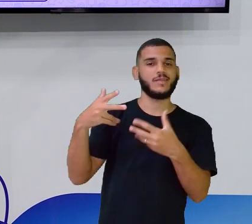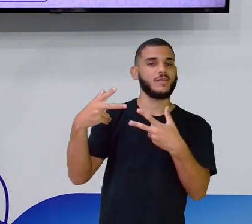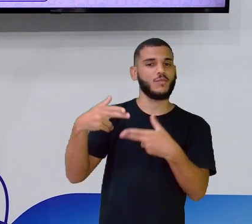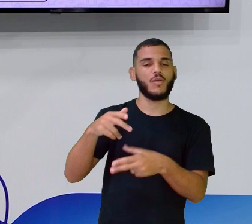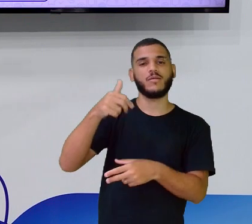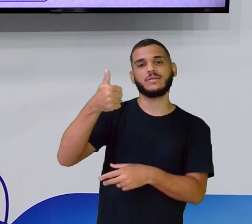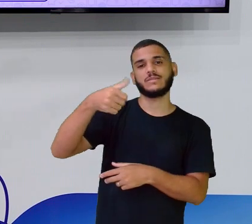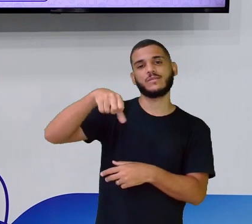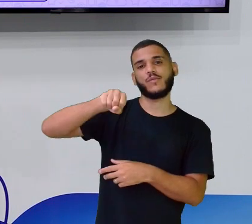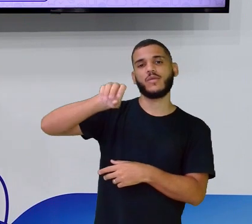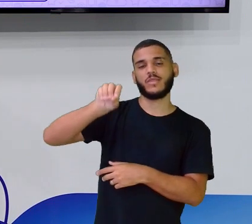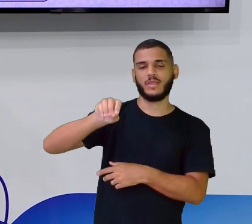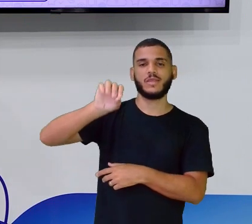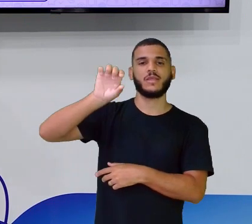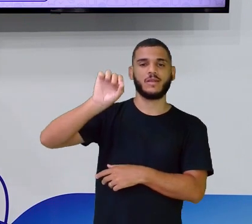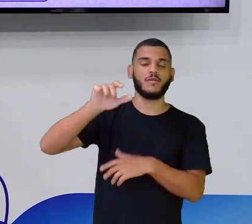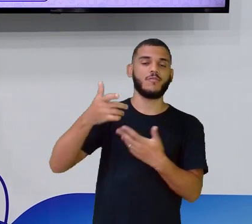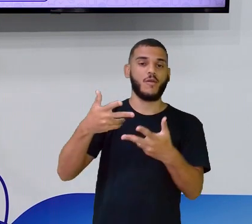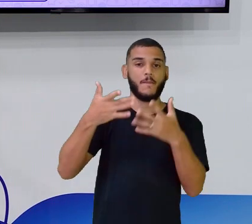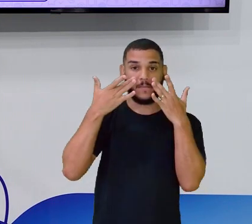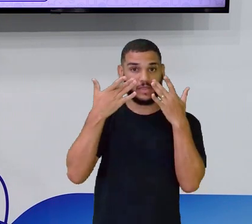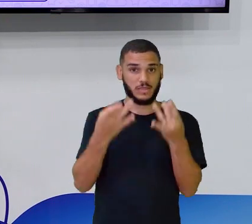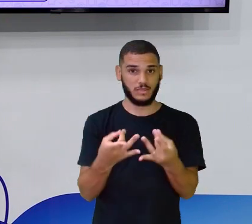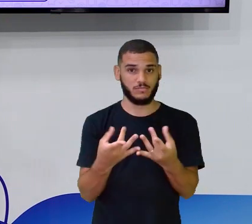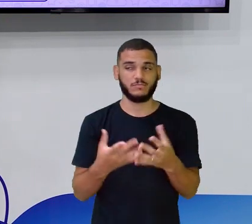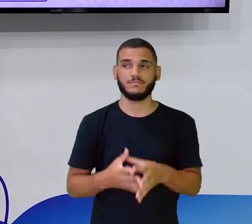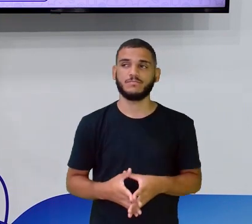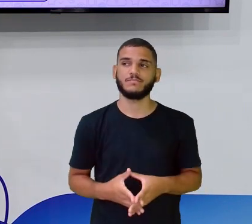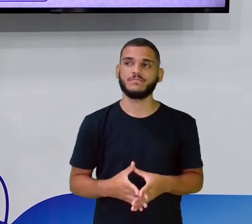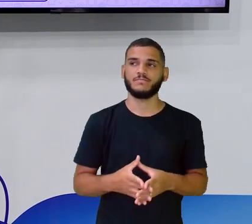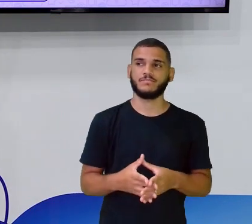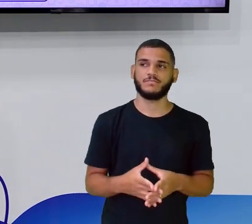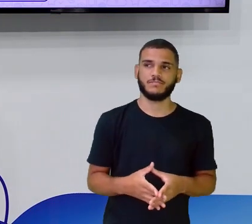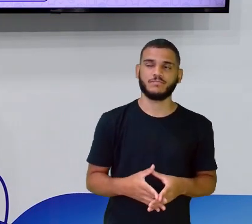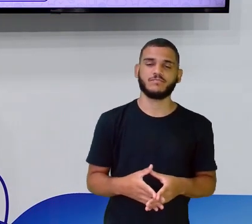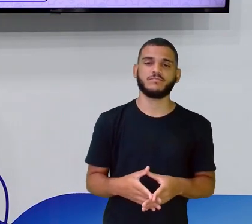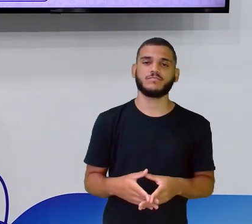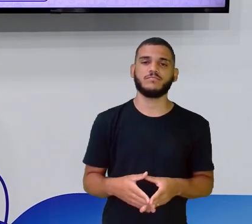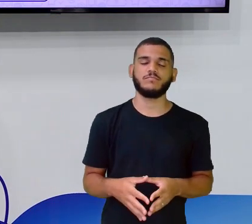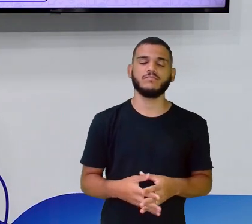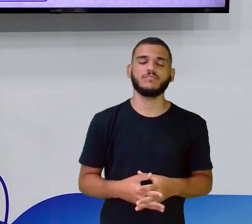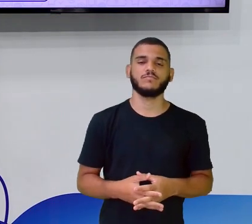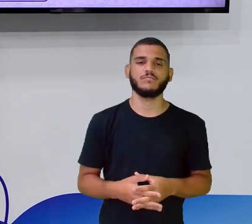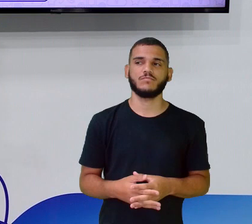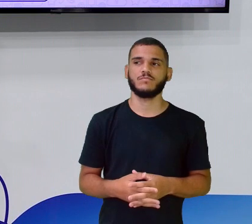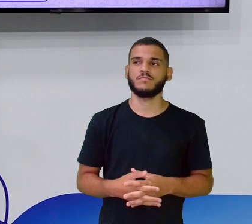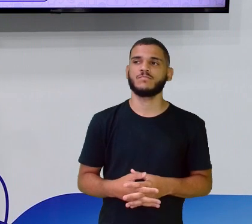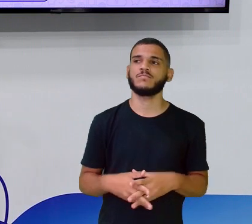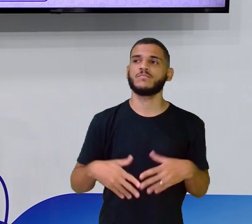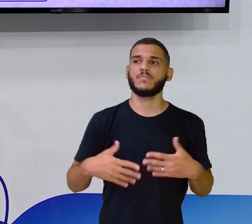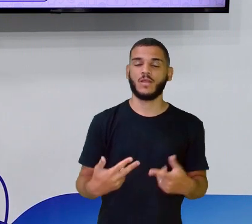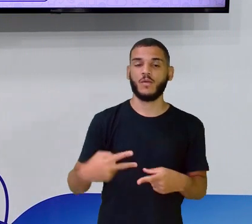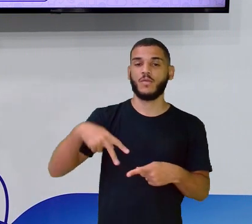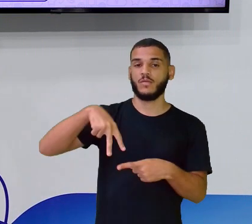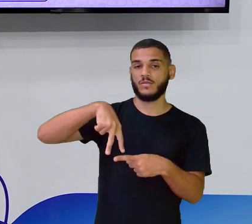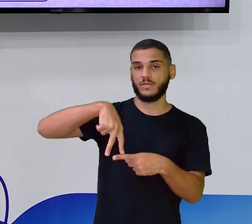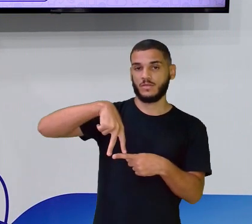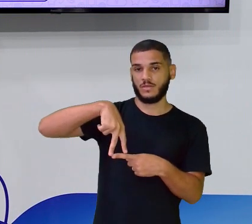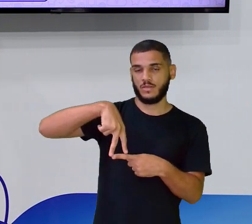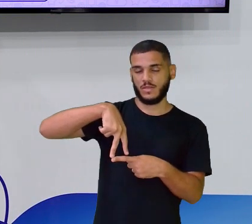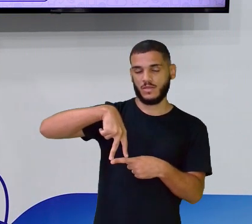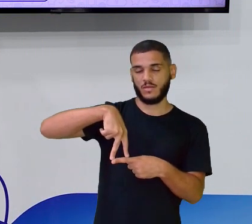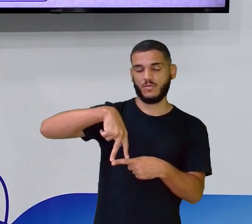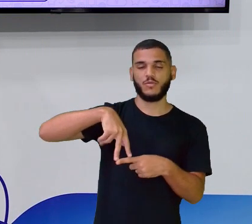a 180 graus. Preste atenção nisso. Presta atenção. O triângulo entre todos